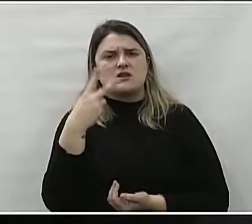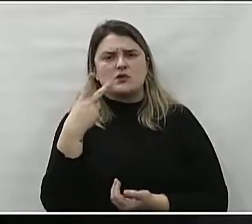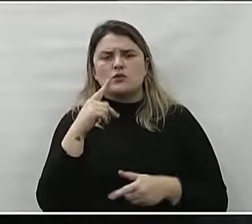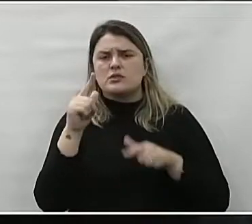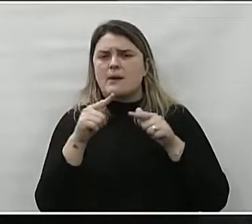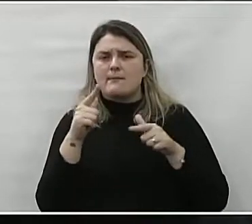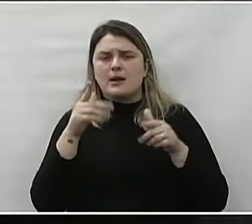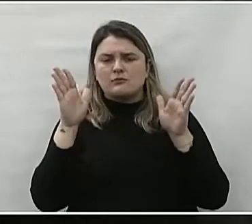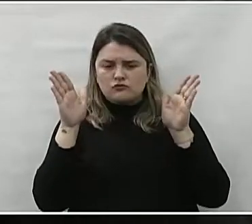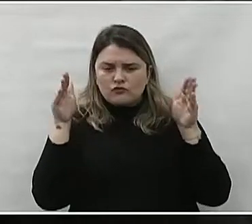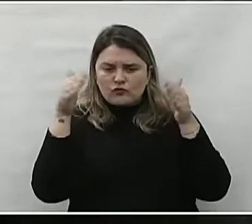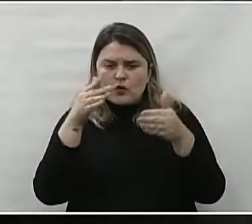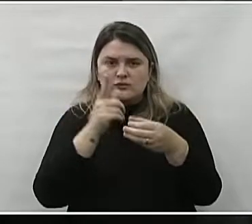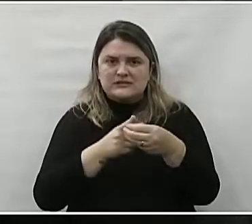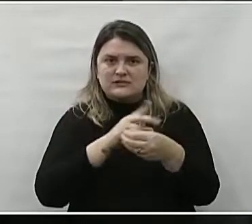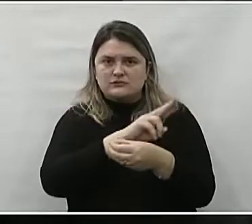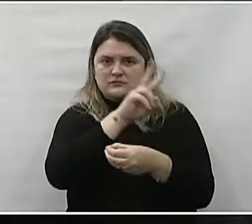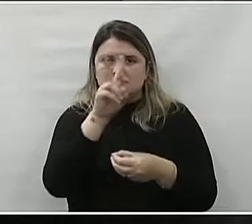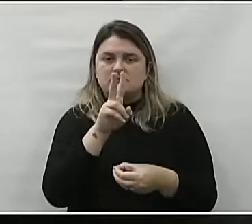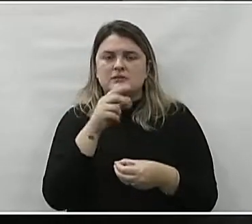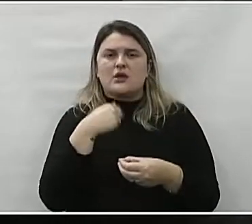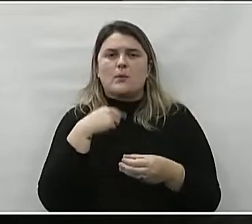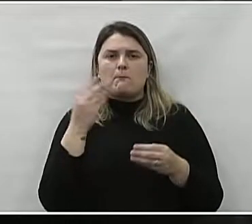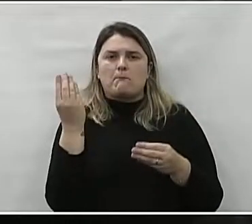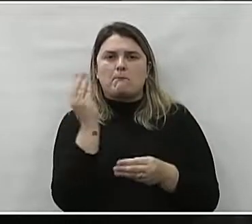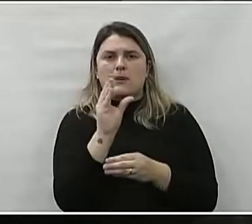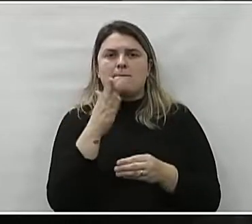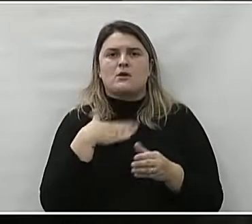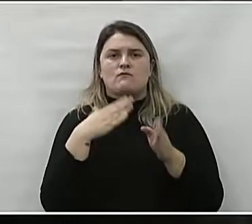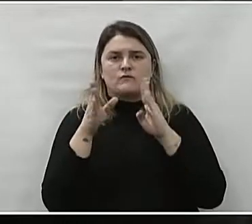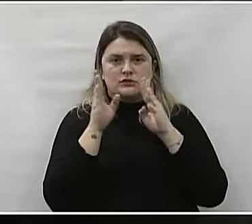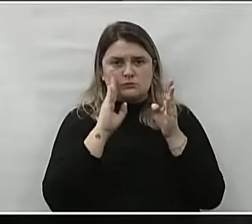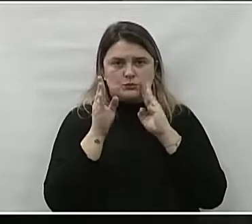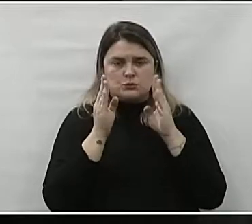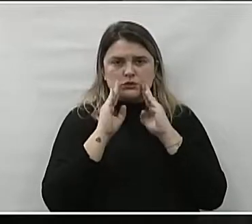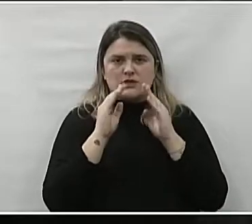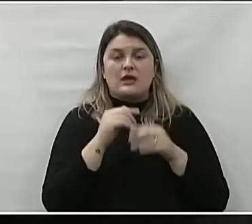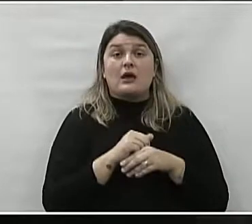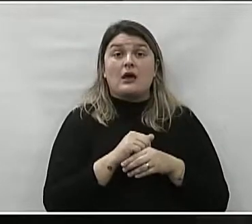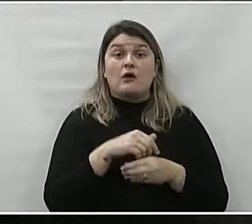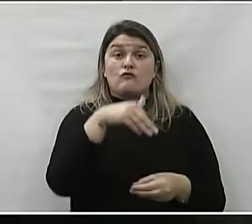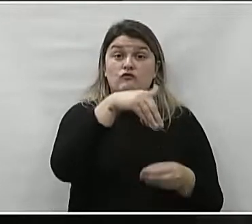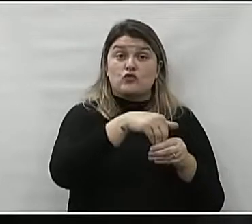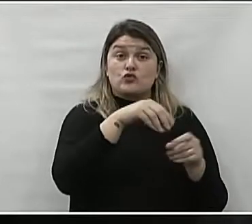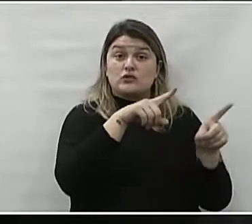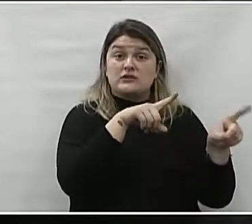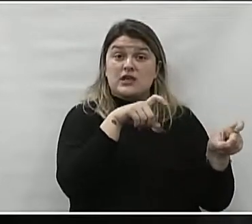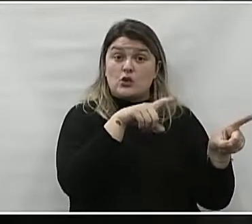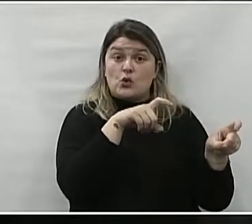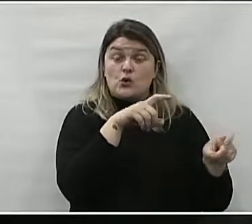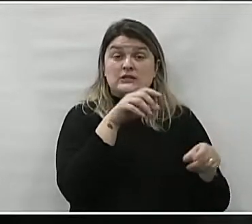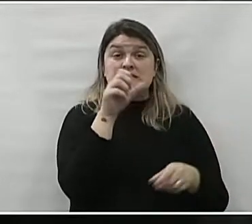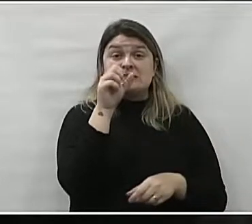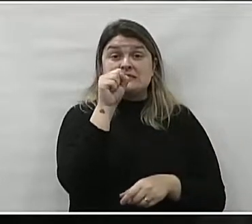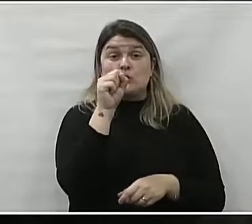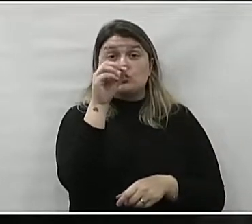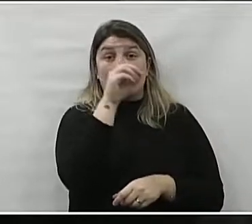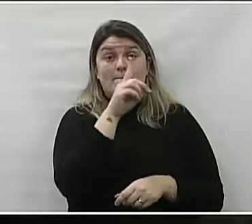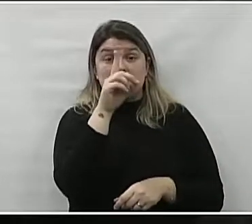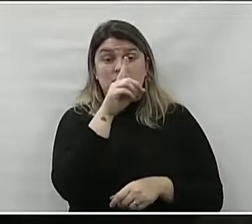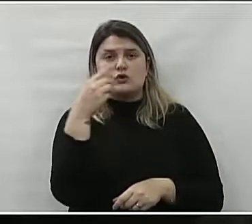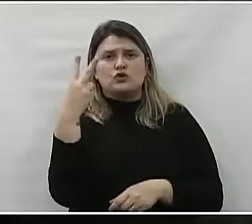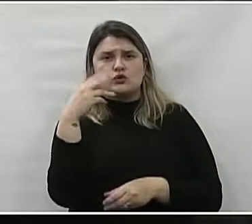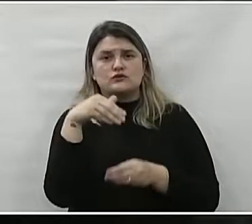a união da vitória é uma vez eu citei meu Facebook que eu recebi apenas um voto no interior se eu não me engano São Domingos e